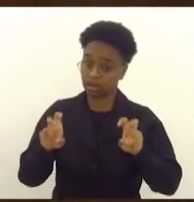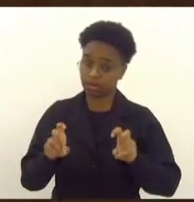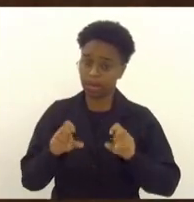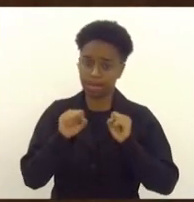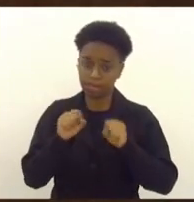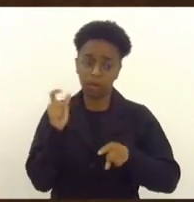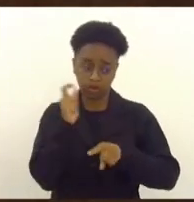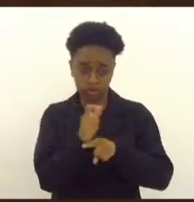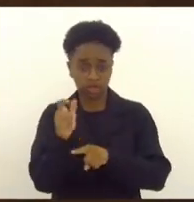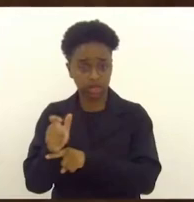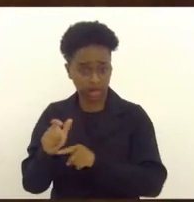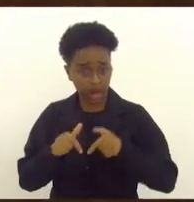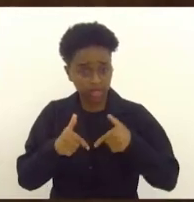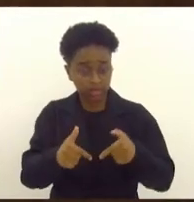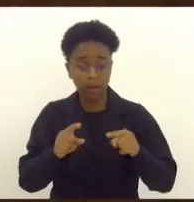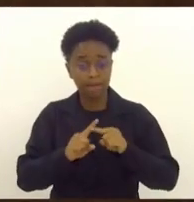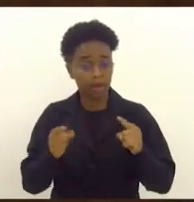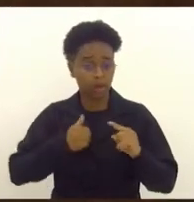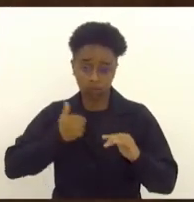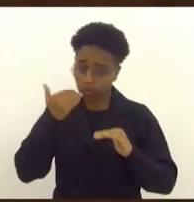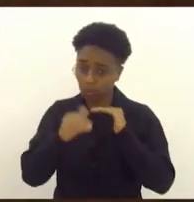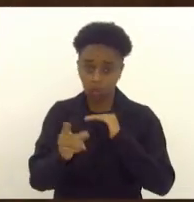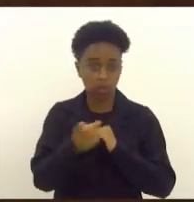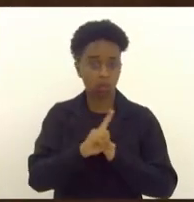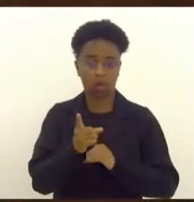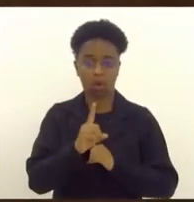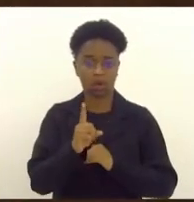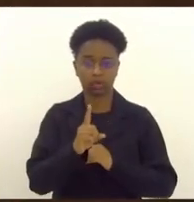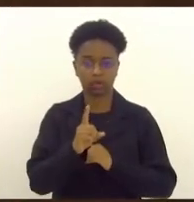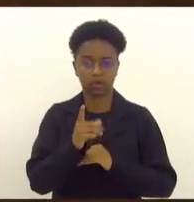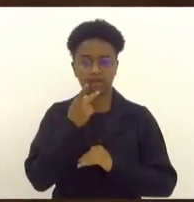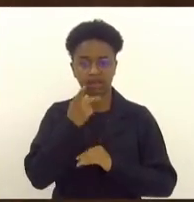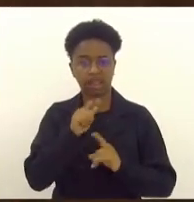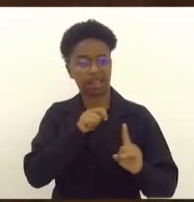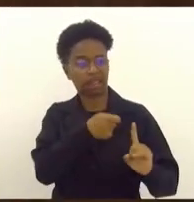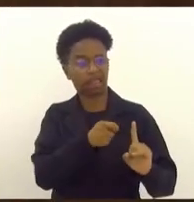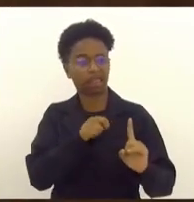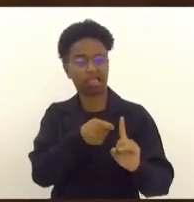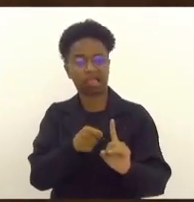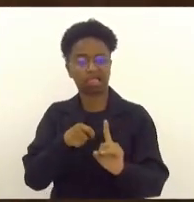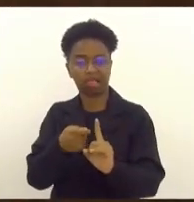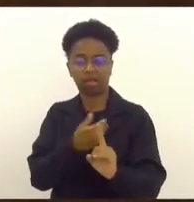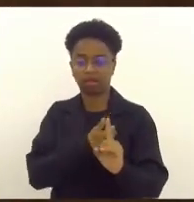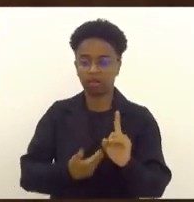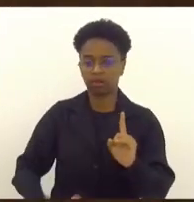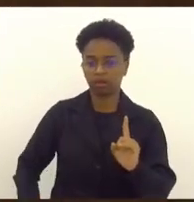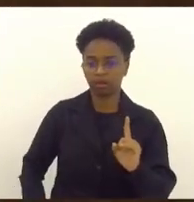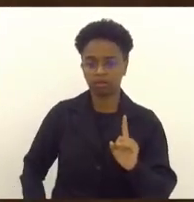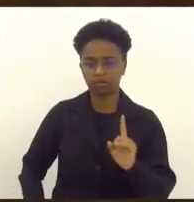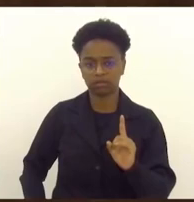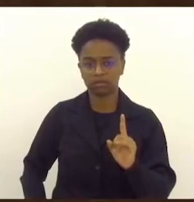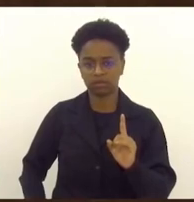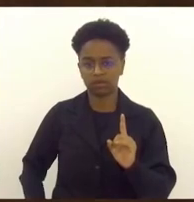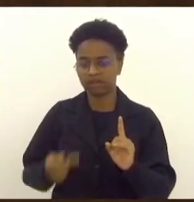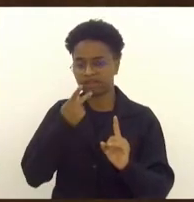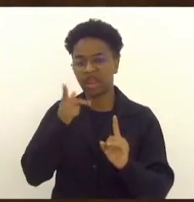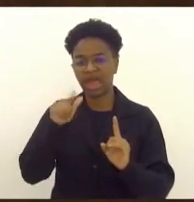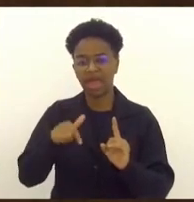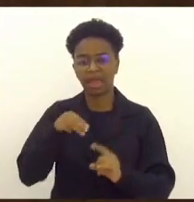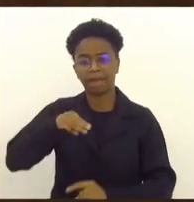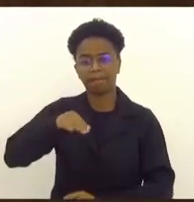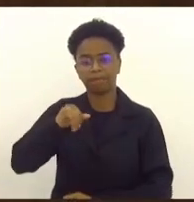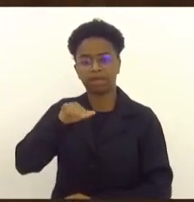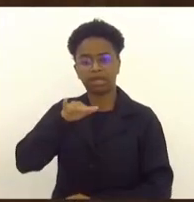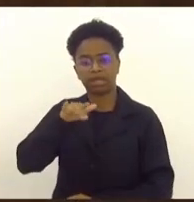a crítica mas também não concordo um adjetivar qualquer governante de miliciano